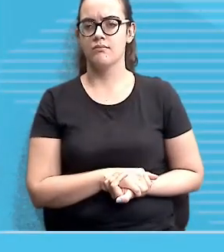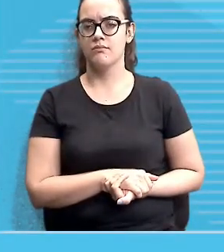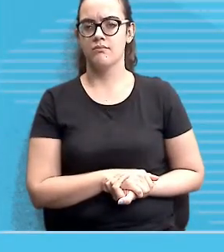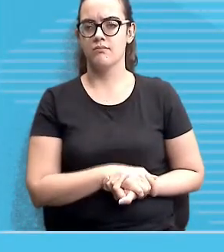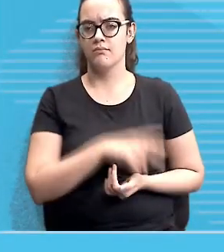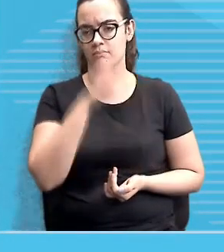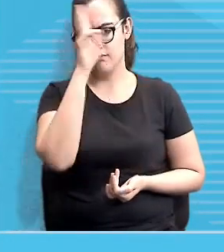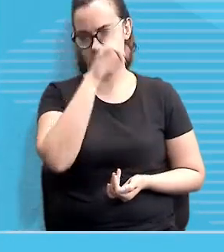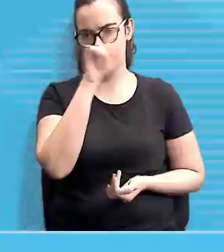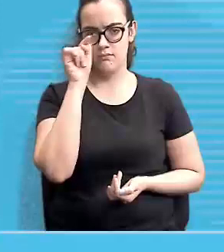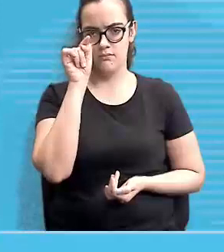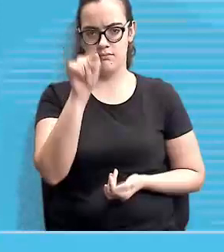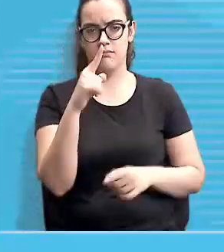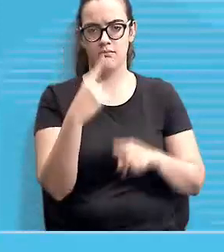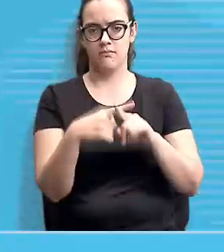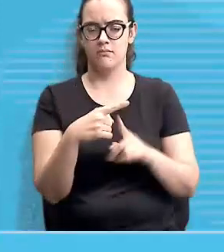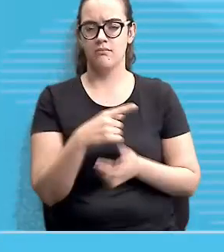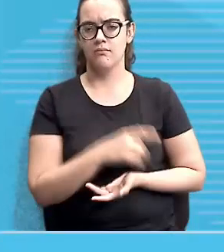às vezes